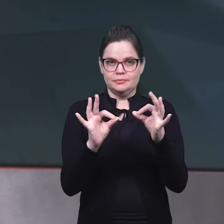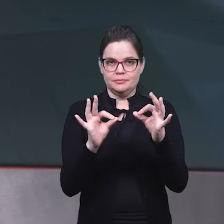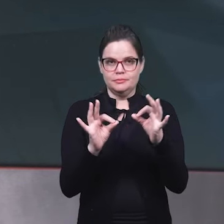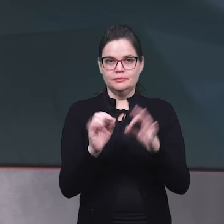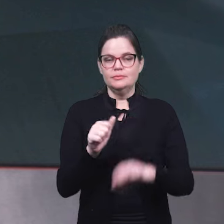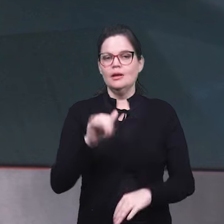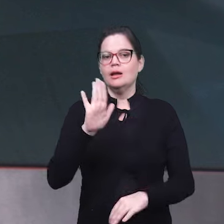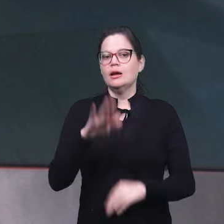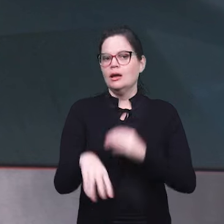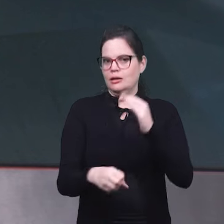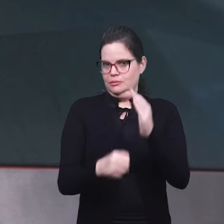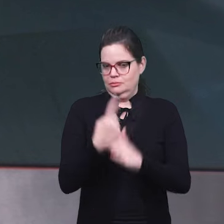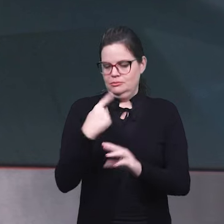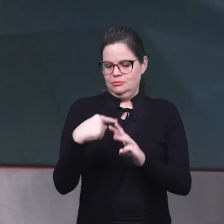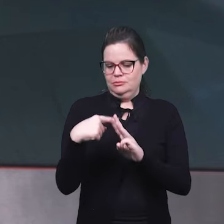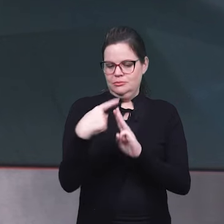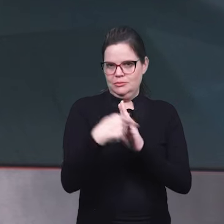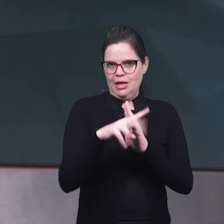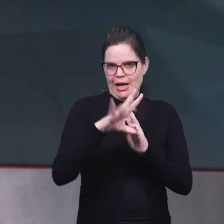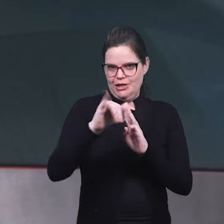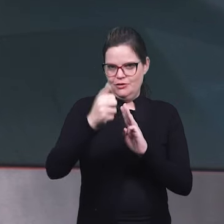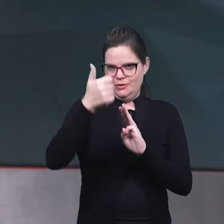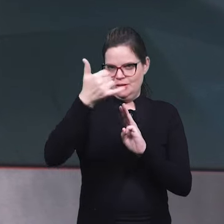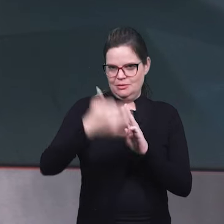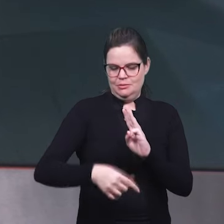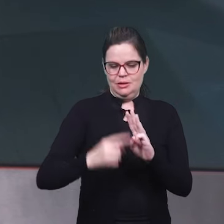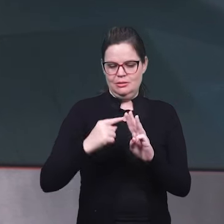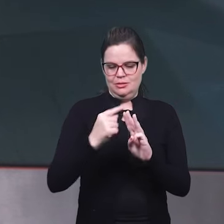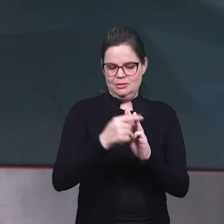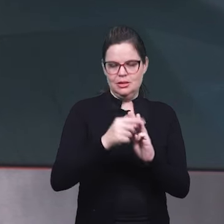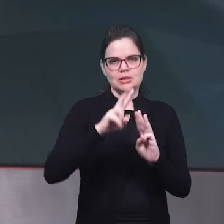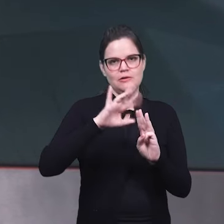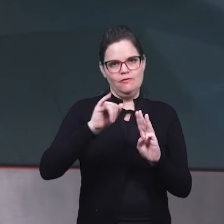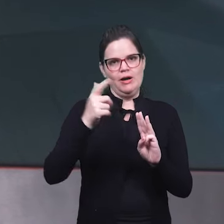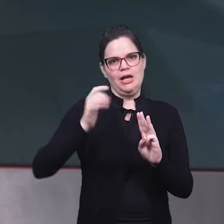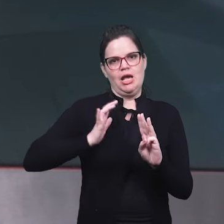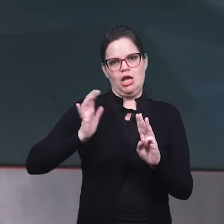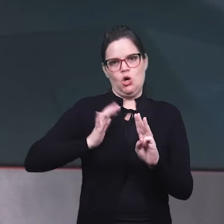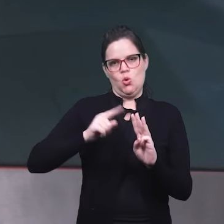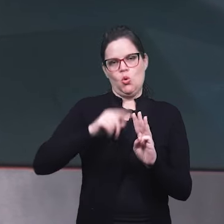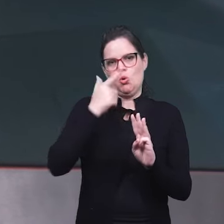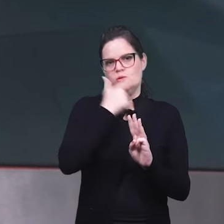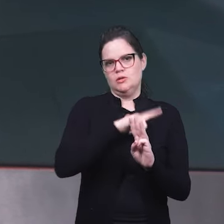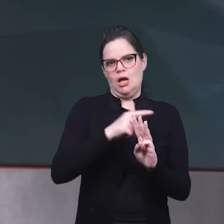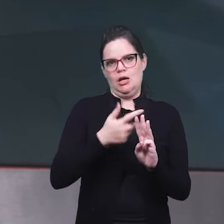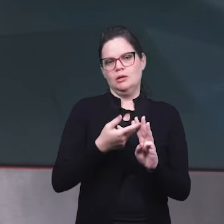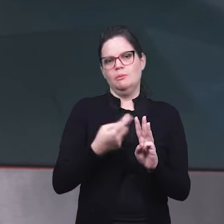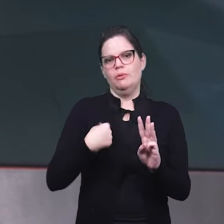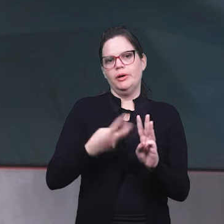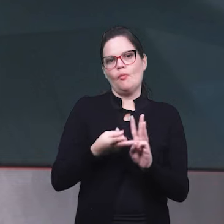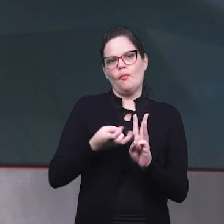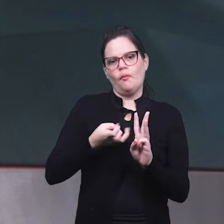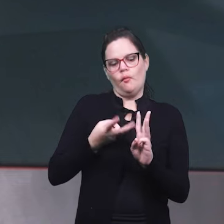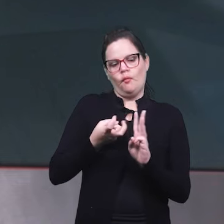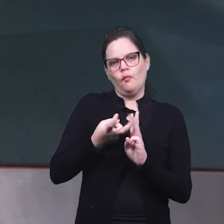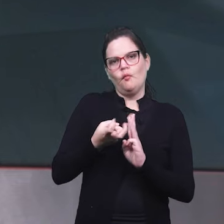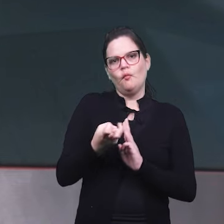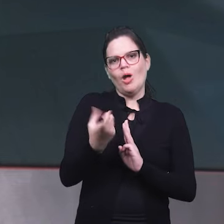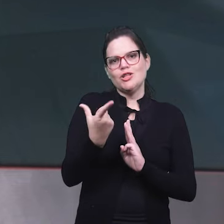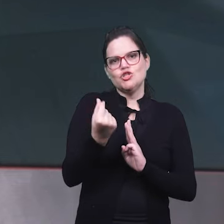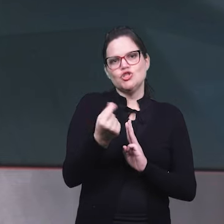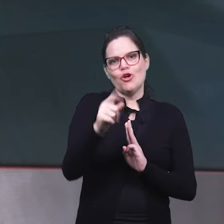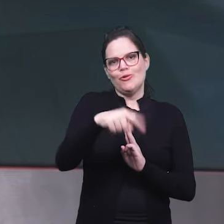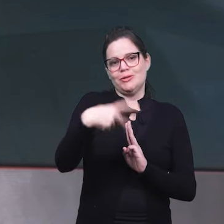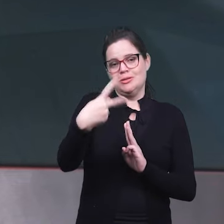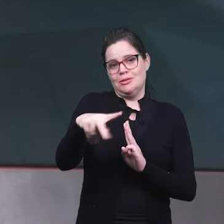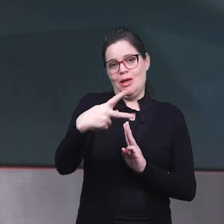Quem criou isso? Criou isso para ganhar dinheiro, ficar mais rico, fazer o dinheiro dele trabalhar